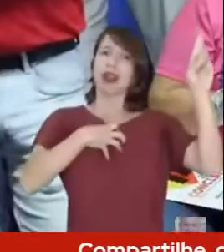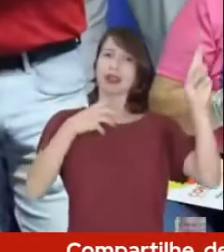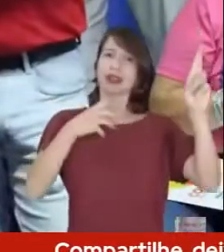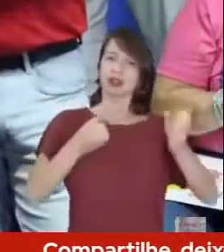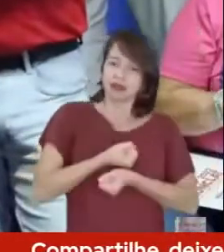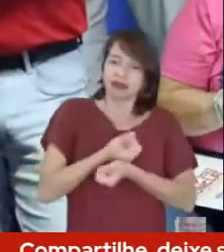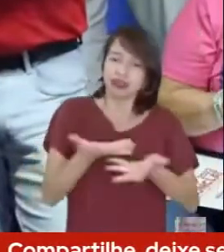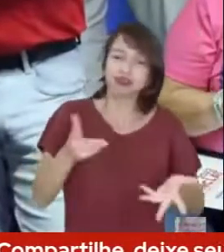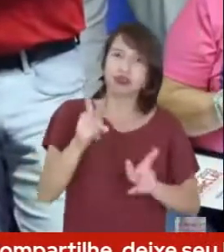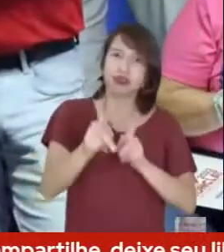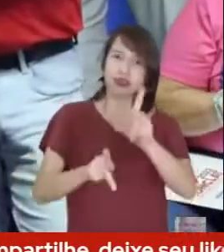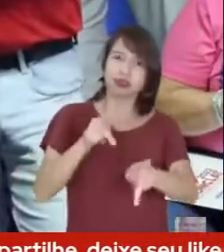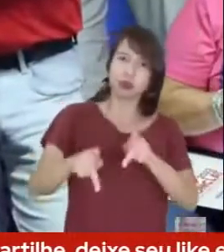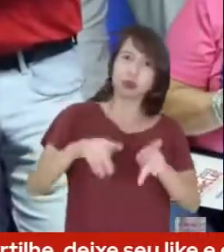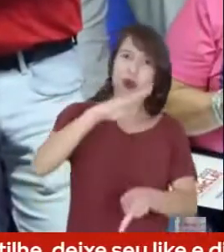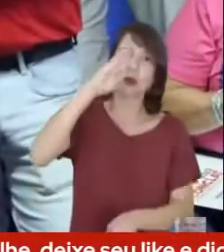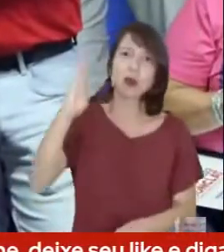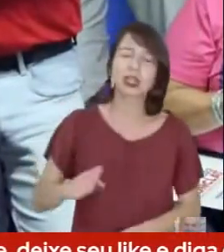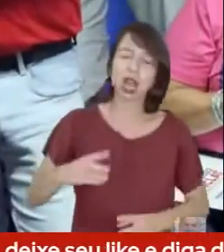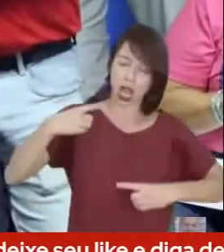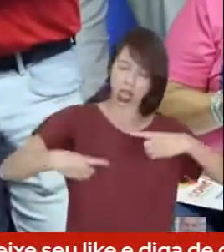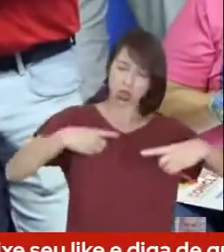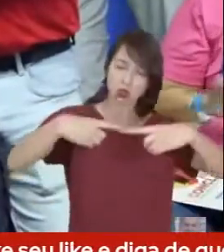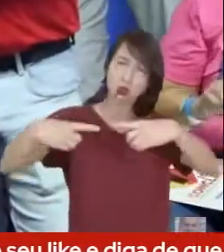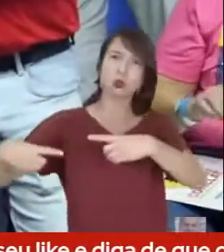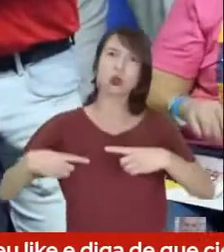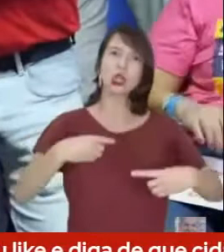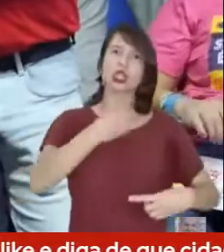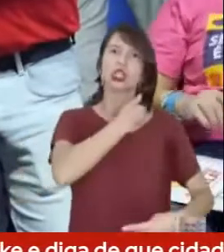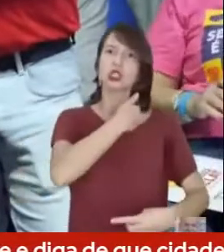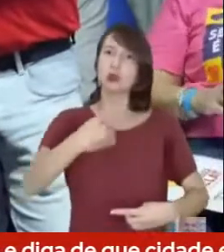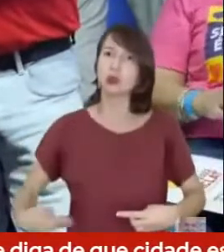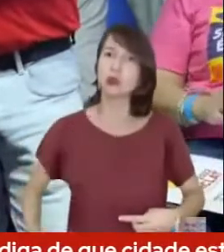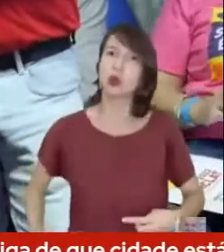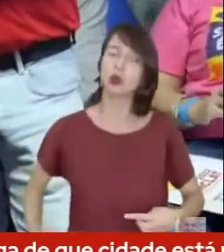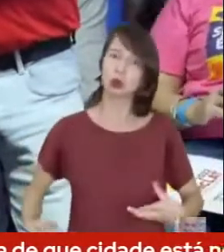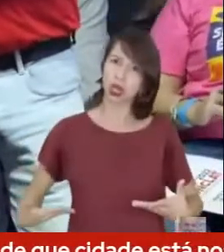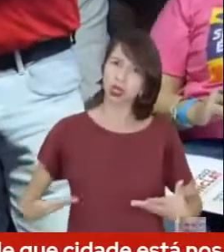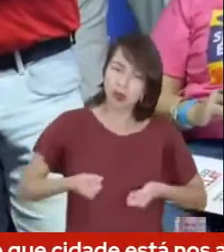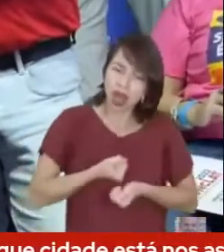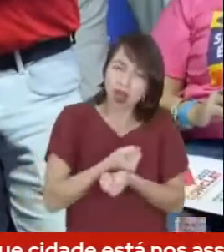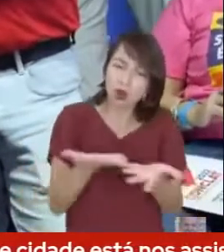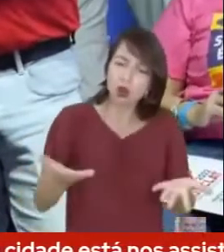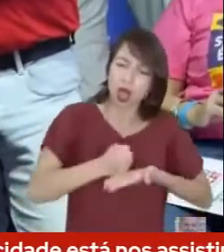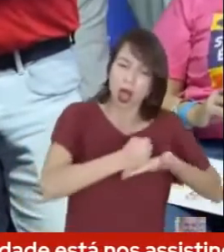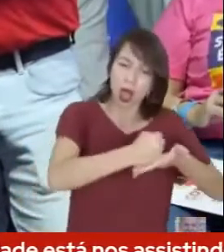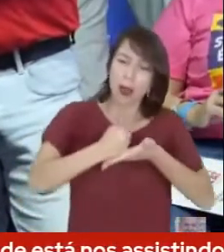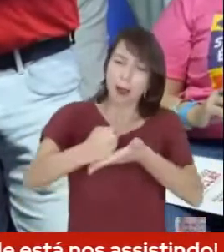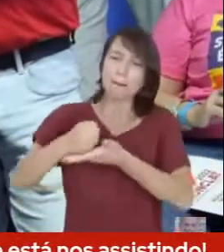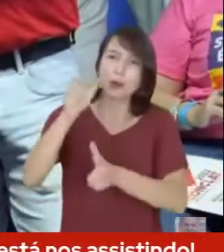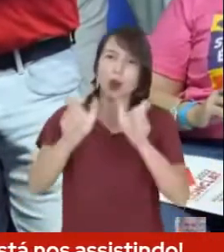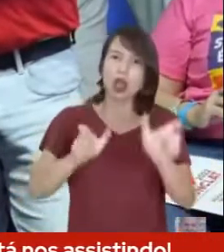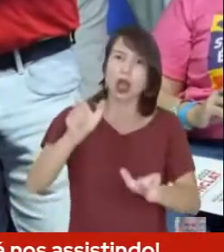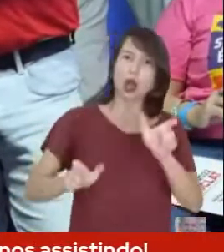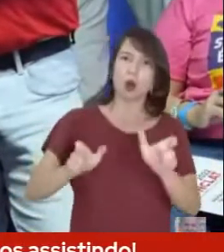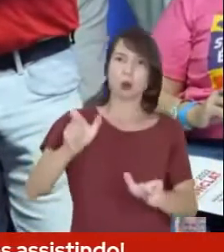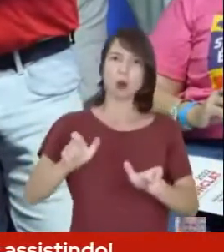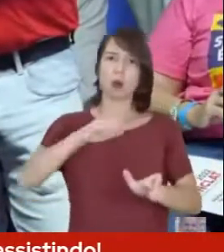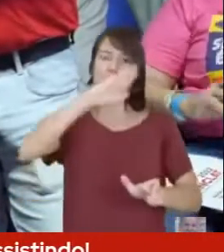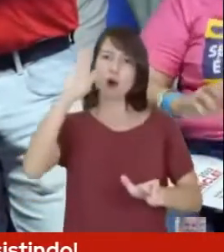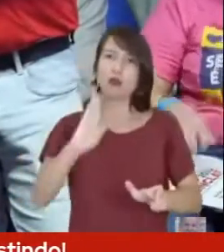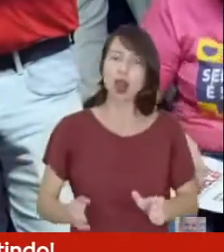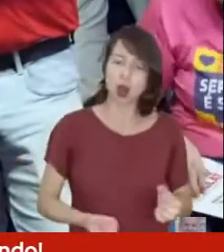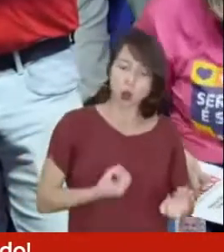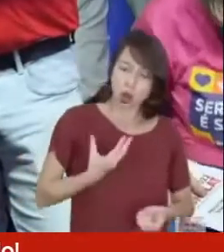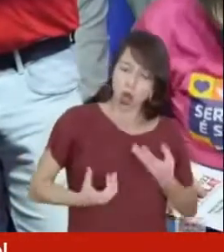termos novamente um campo feliz, produzindo alimentos saudáveis e sustentáveis, contribuindo com a